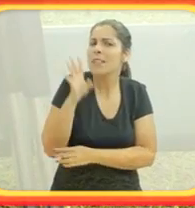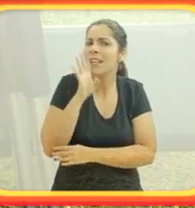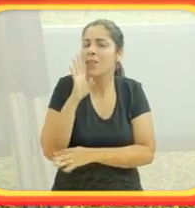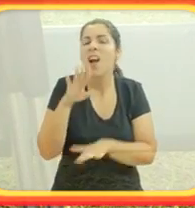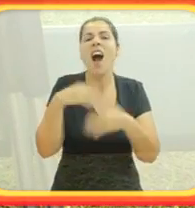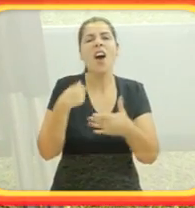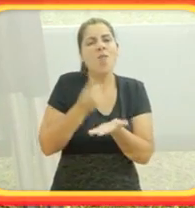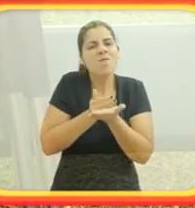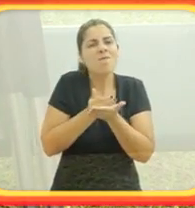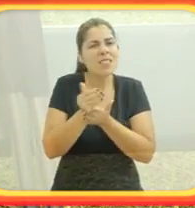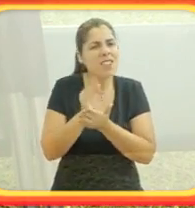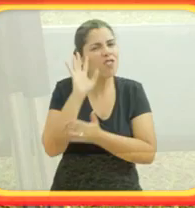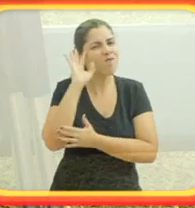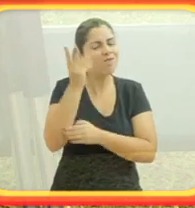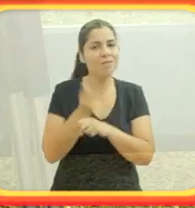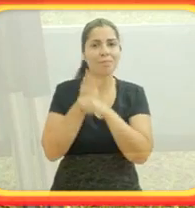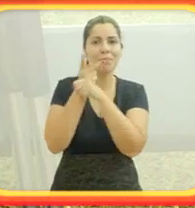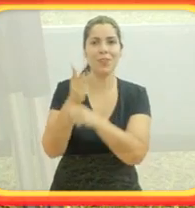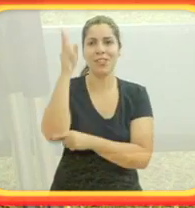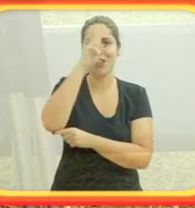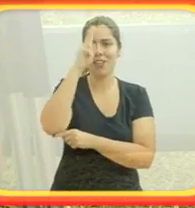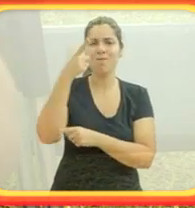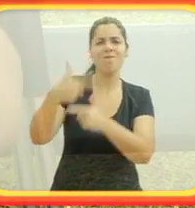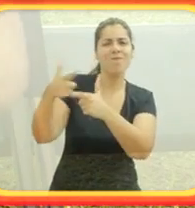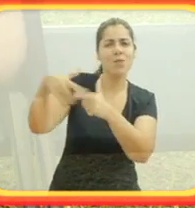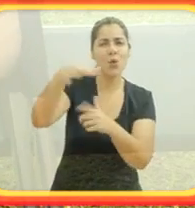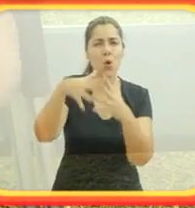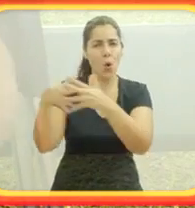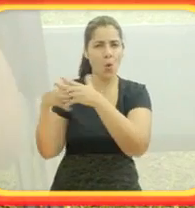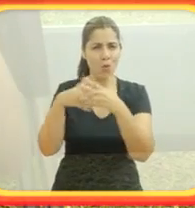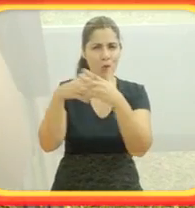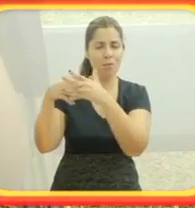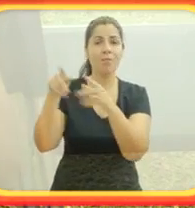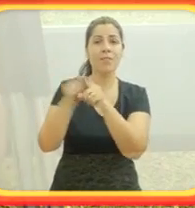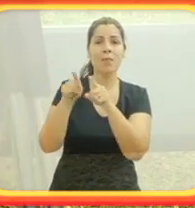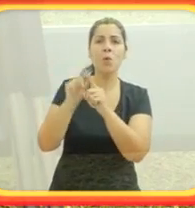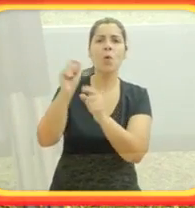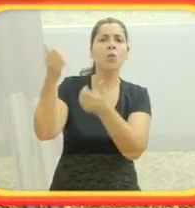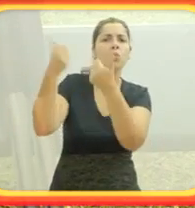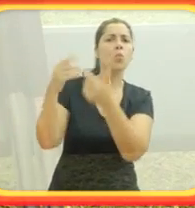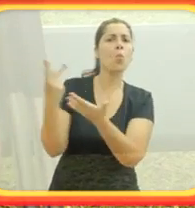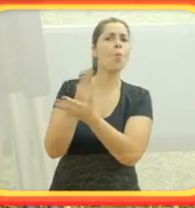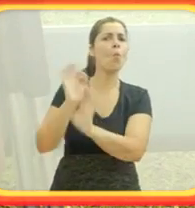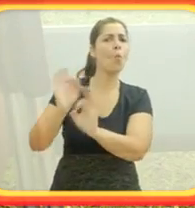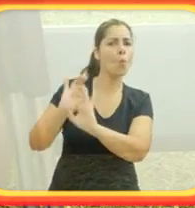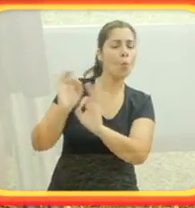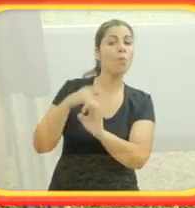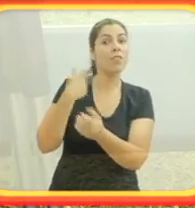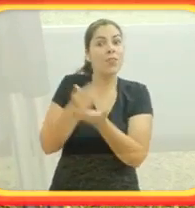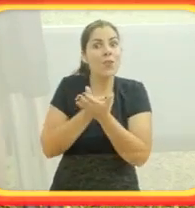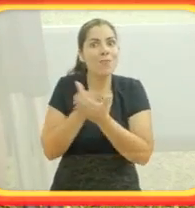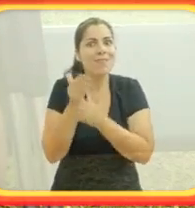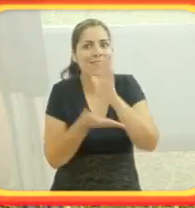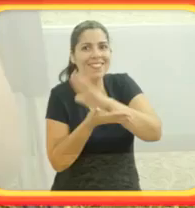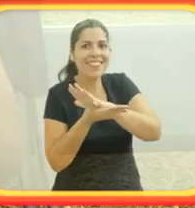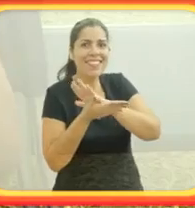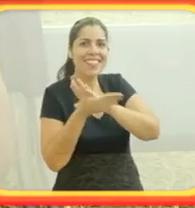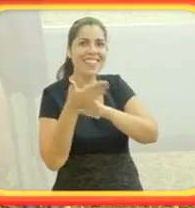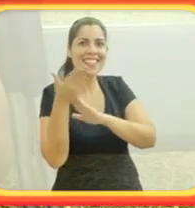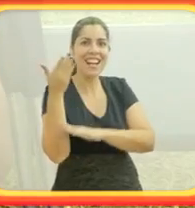caramba, refugiado deve ter tanta história de vida bacana. E aí eu comecei a procurar por histórias de